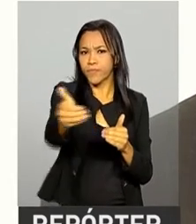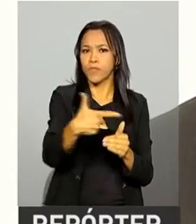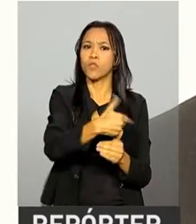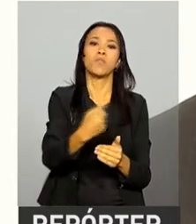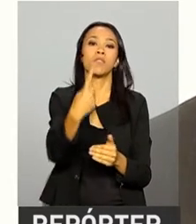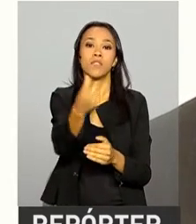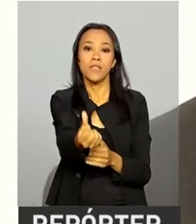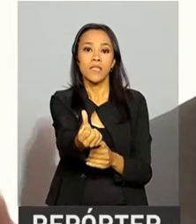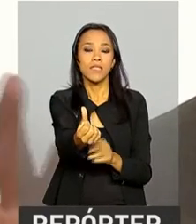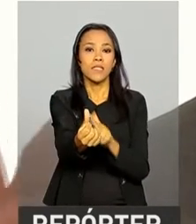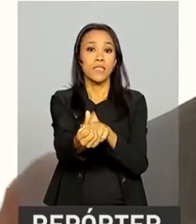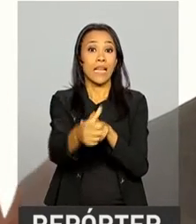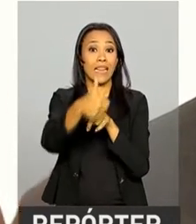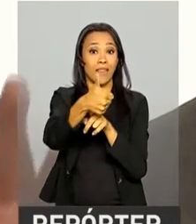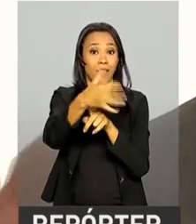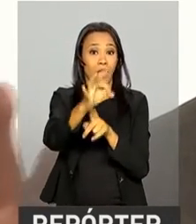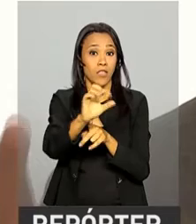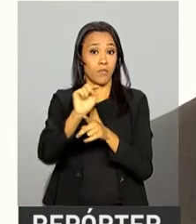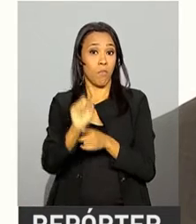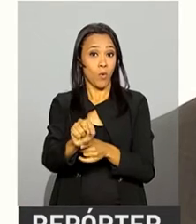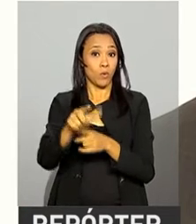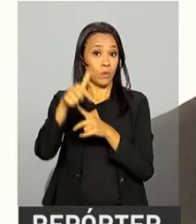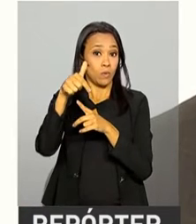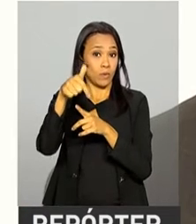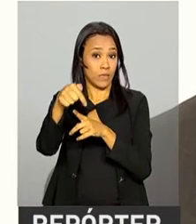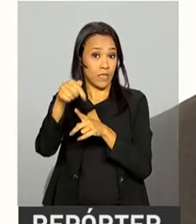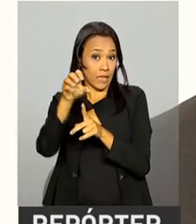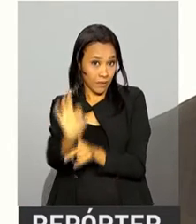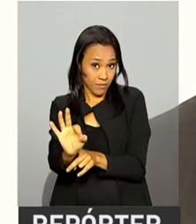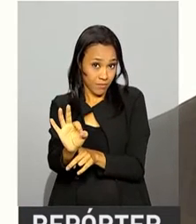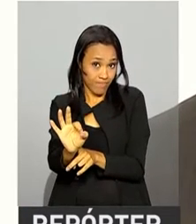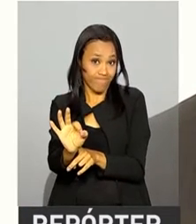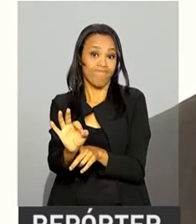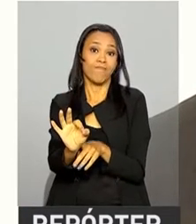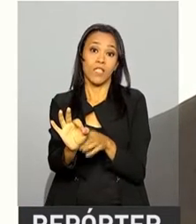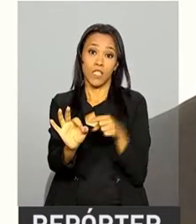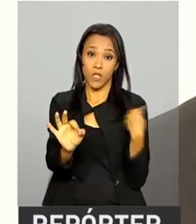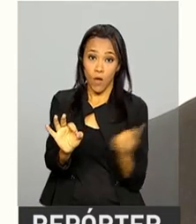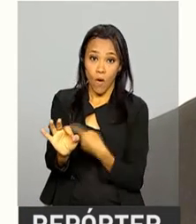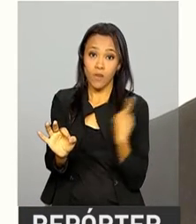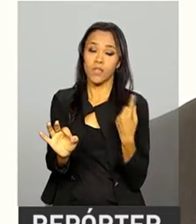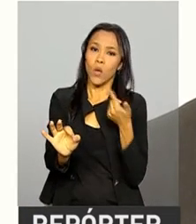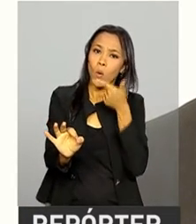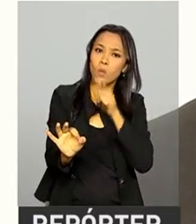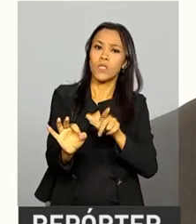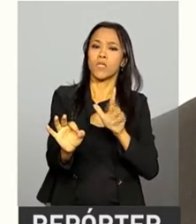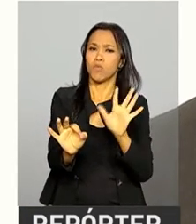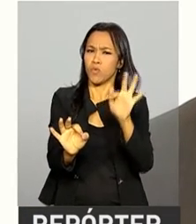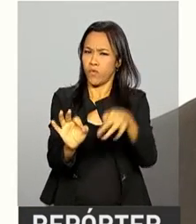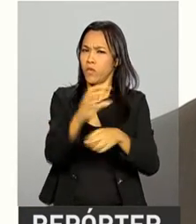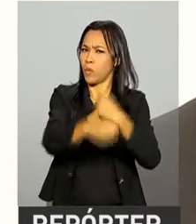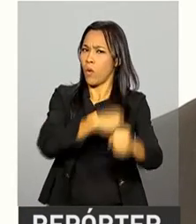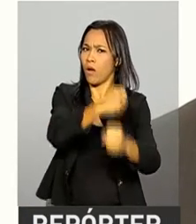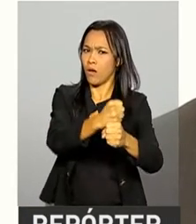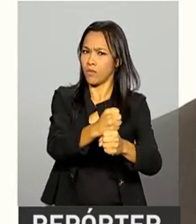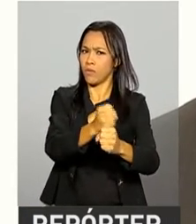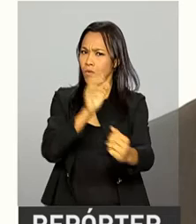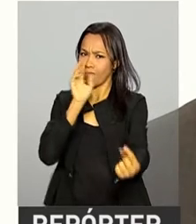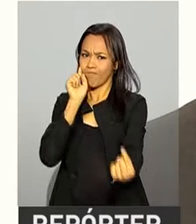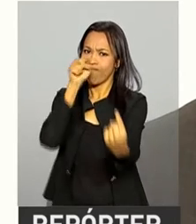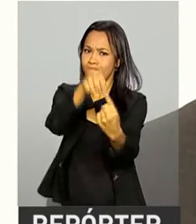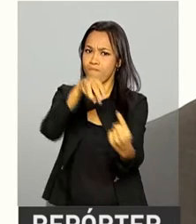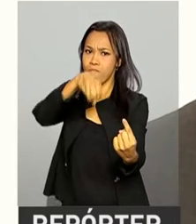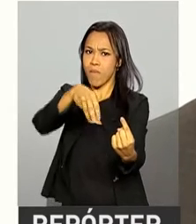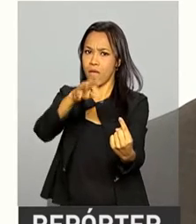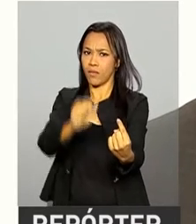em dez pontos sete pontos e tenta e nós alcançamos o final do ano dentro da meta ou